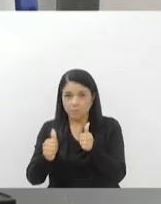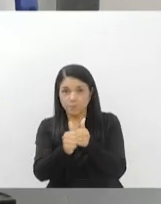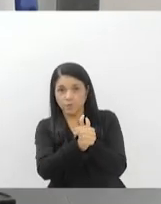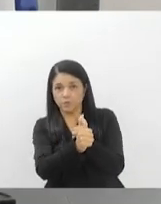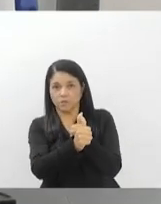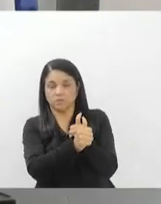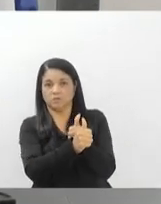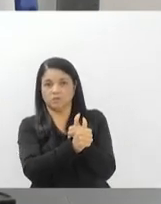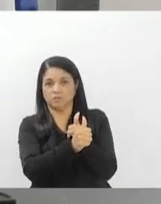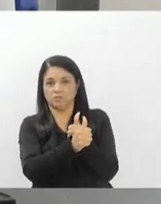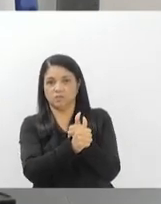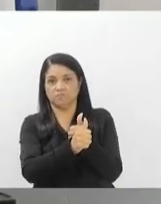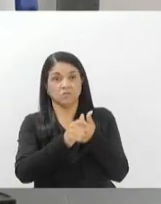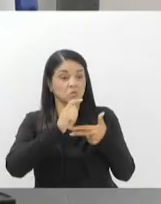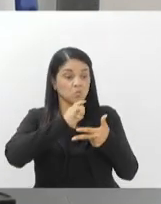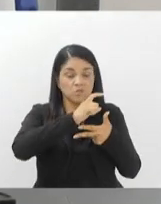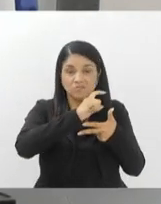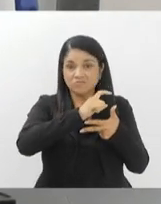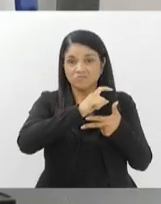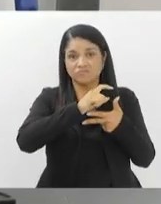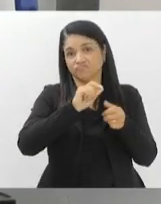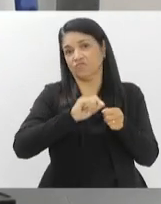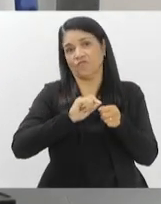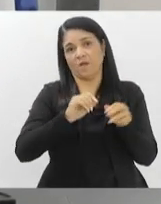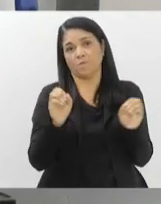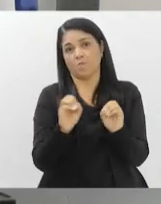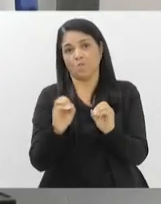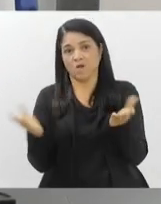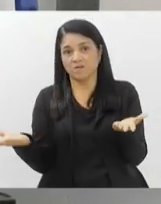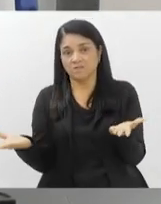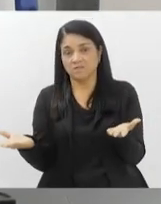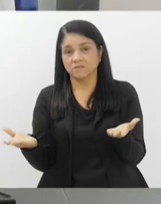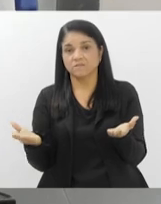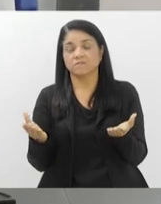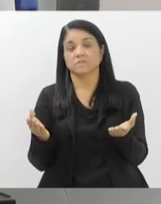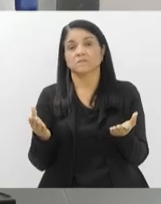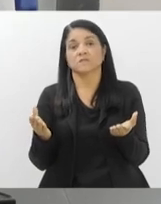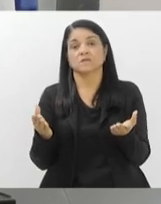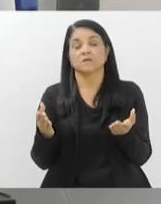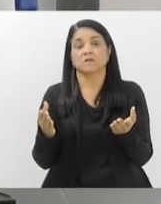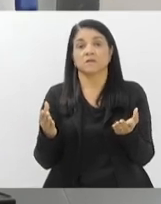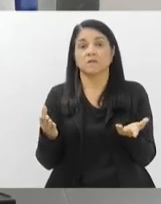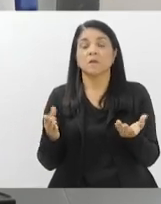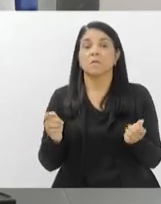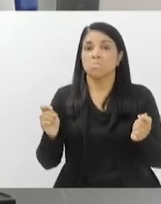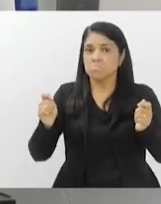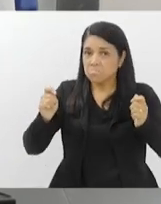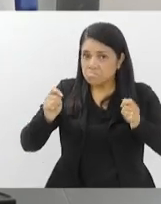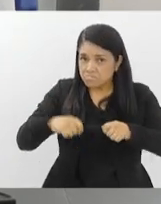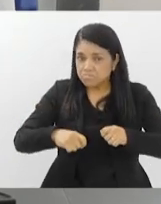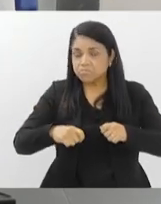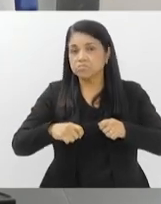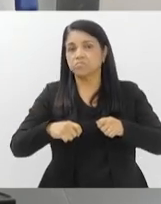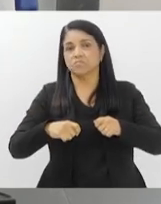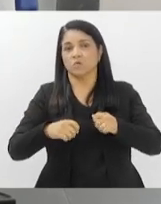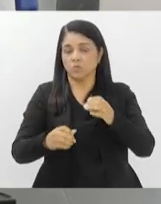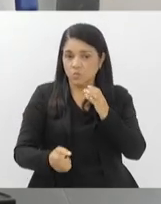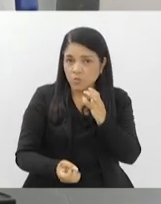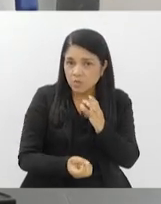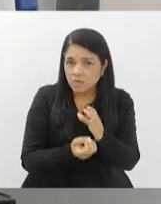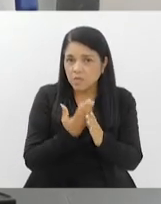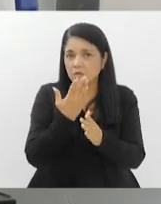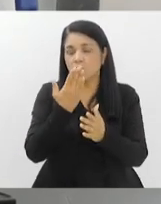discussão que o Executivo não está fazendo. Não, e possivelmente... Então é acelerar. Na hora que a gente criou a